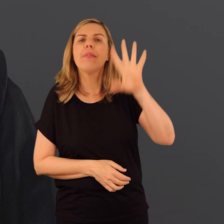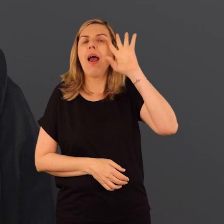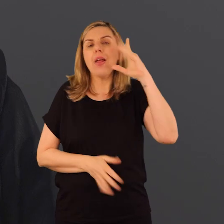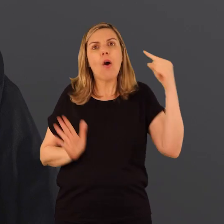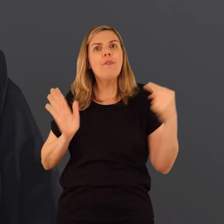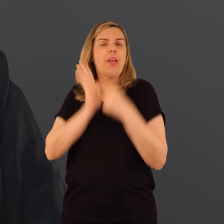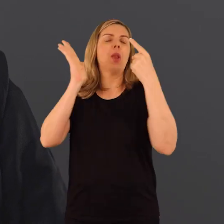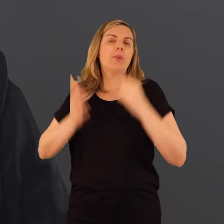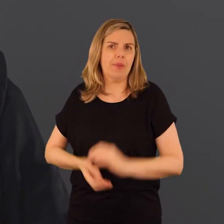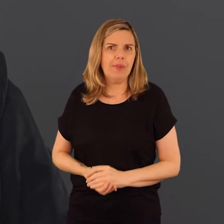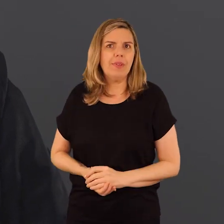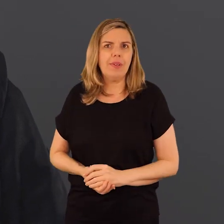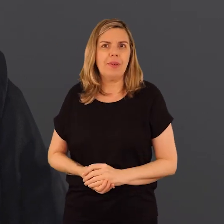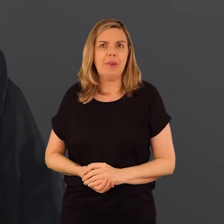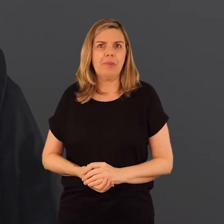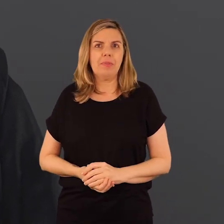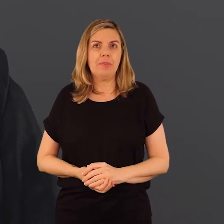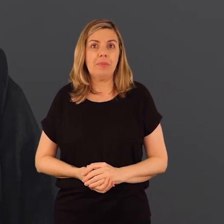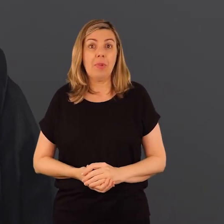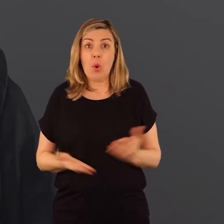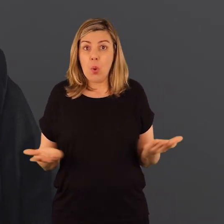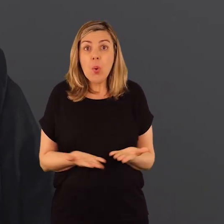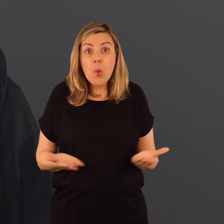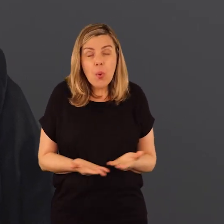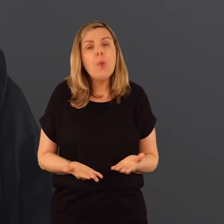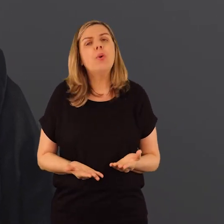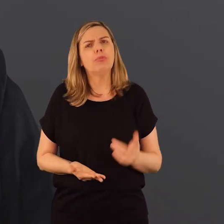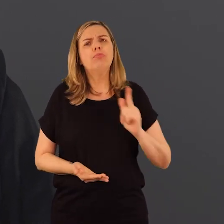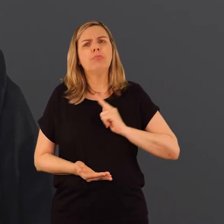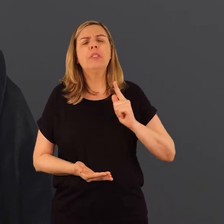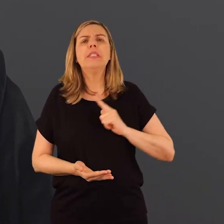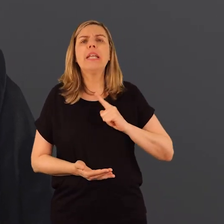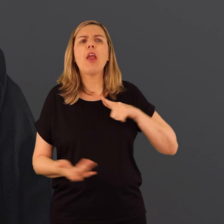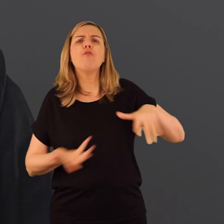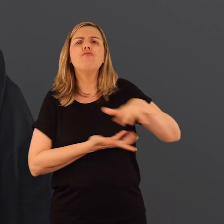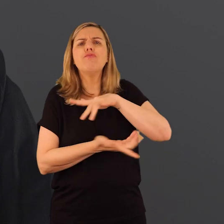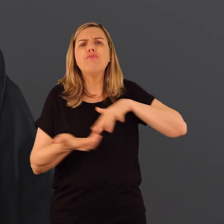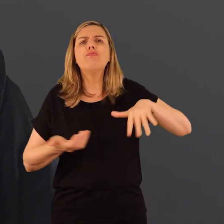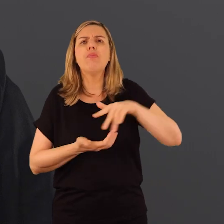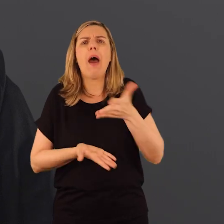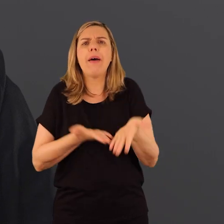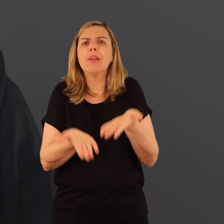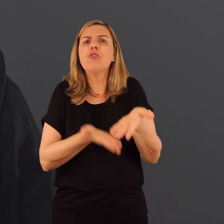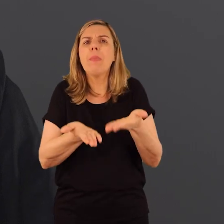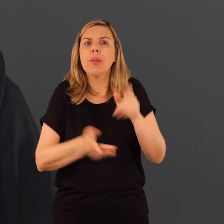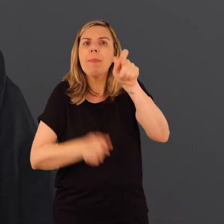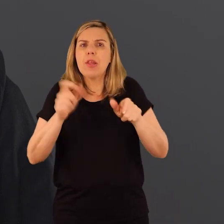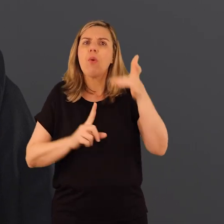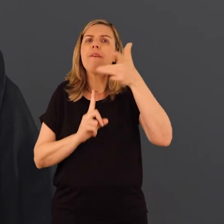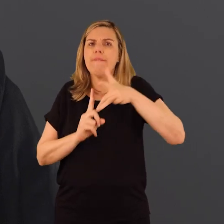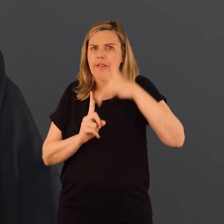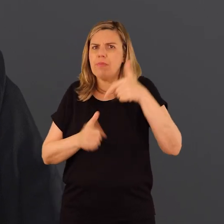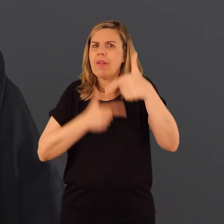exploração e decidiram denunciar. Atualmente, existe um fluxo de atendimento às pessoas vítimas